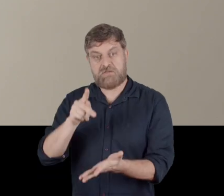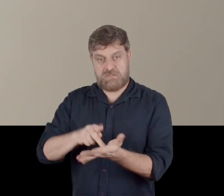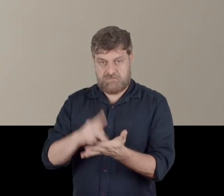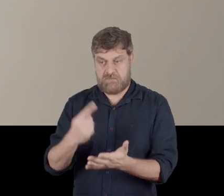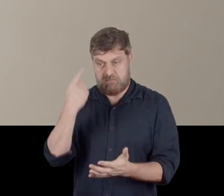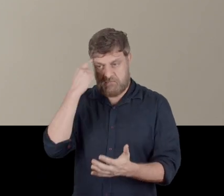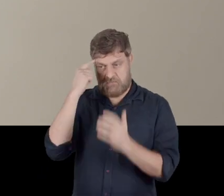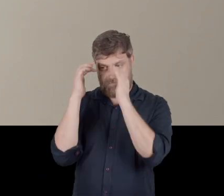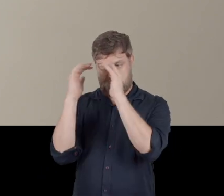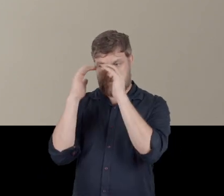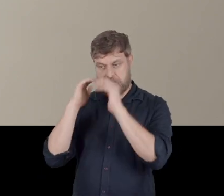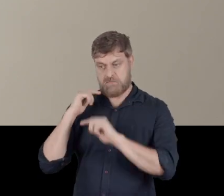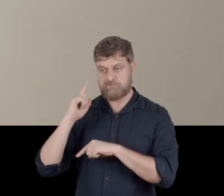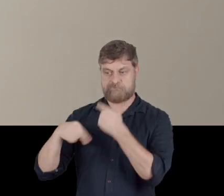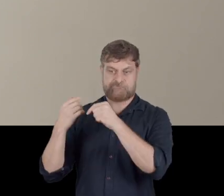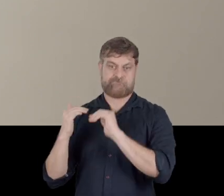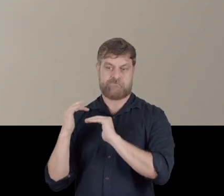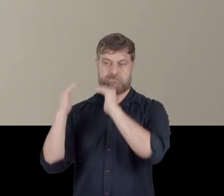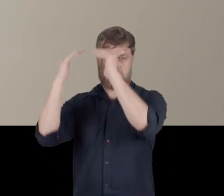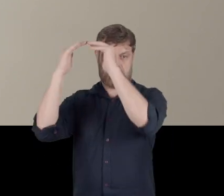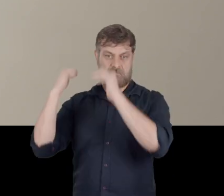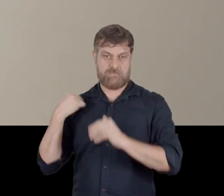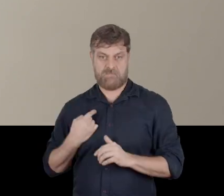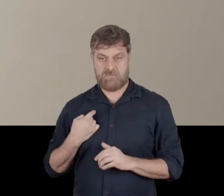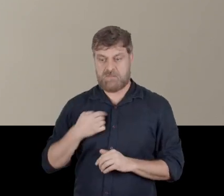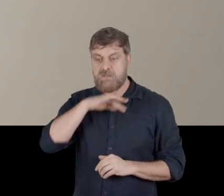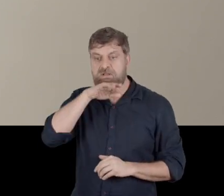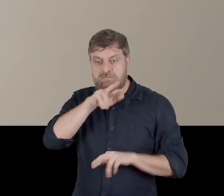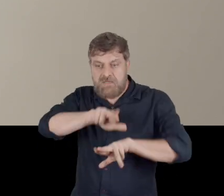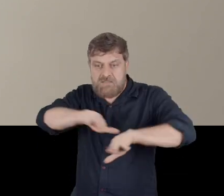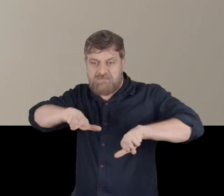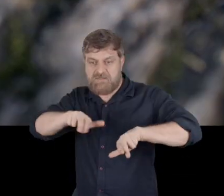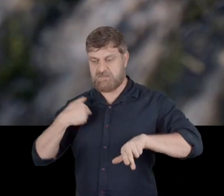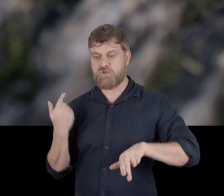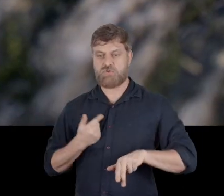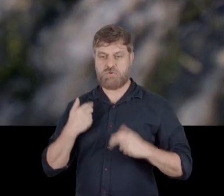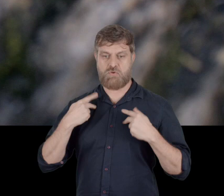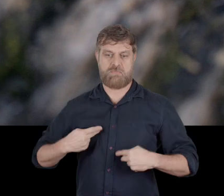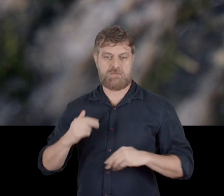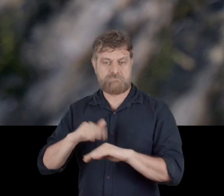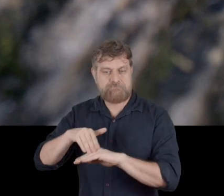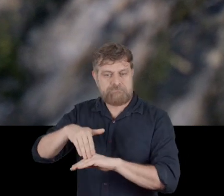com certeza, é o órgão mais desenvolvido em relação às outras espécies.